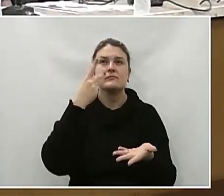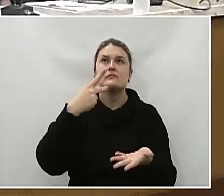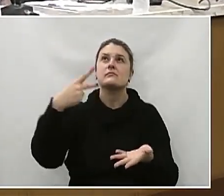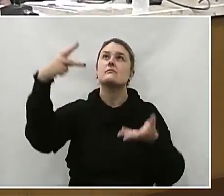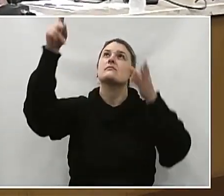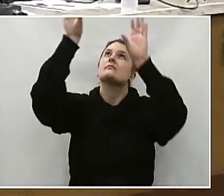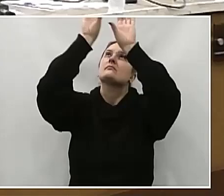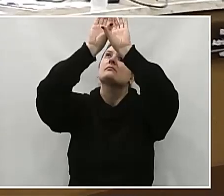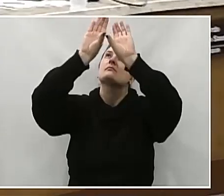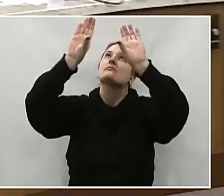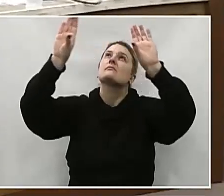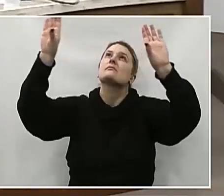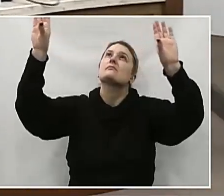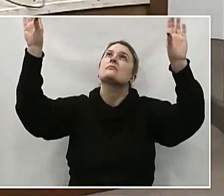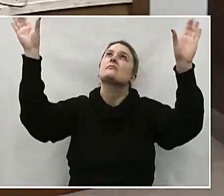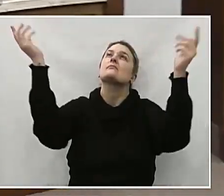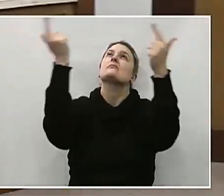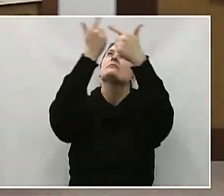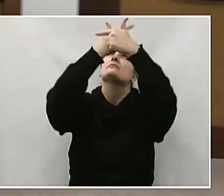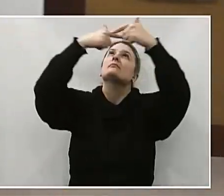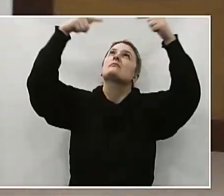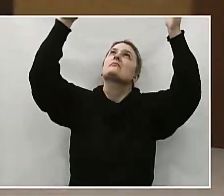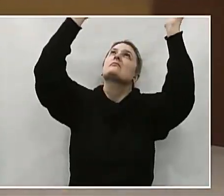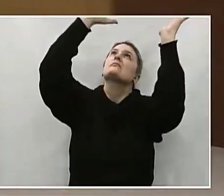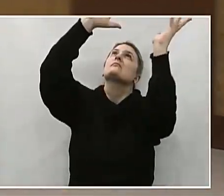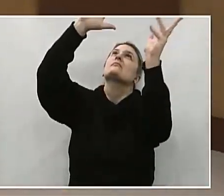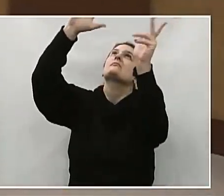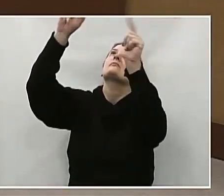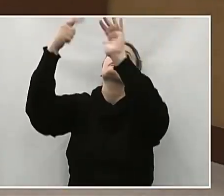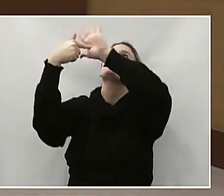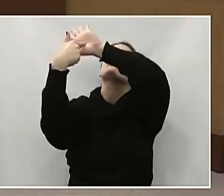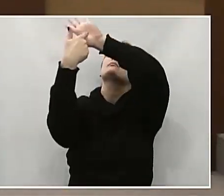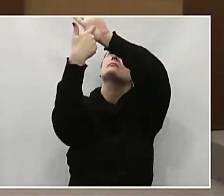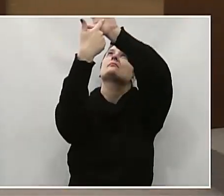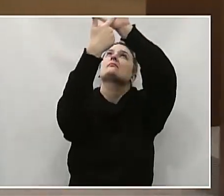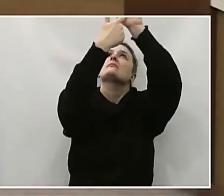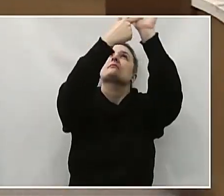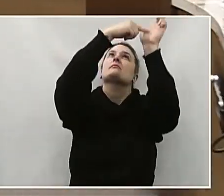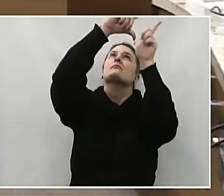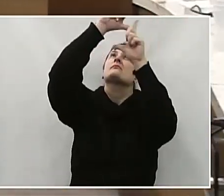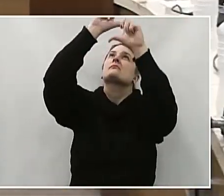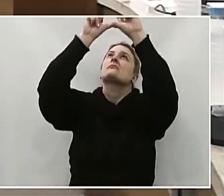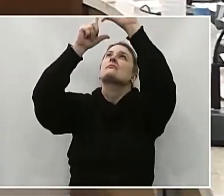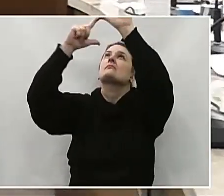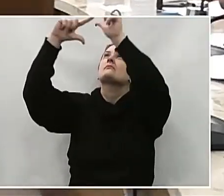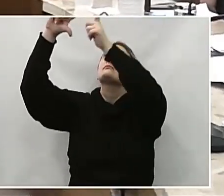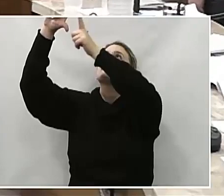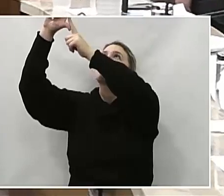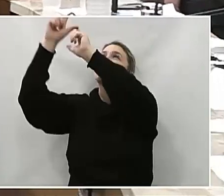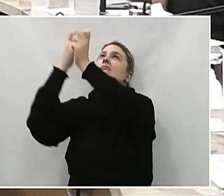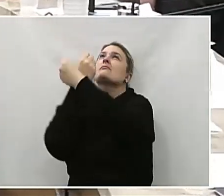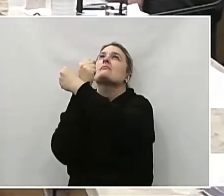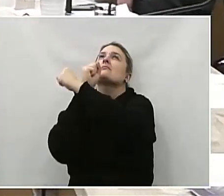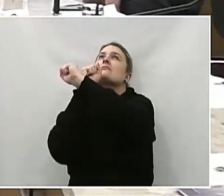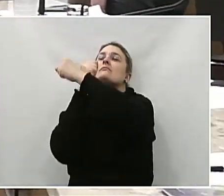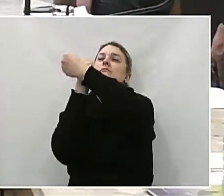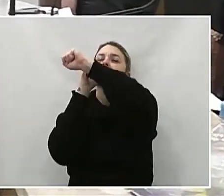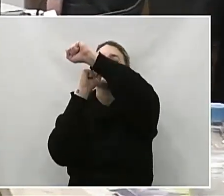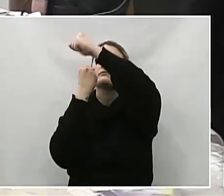desce. Sim, teu formoso céu, reisonho e límpido, a imagem do cruzeiro